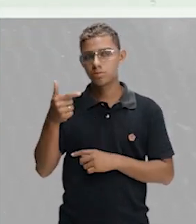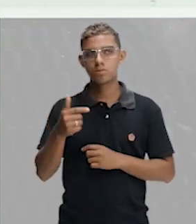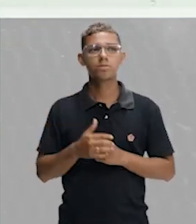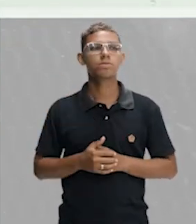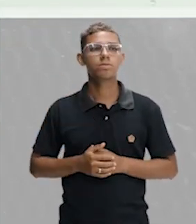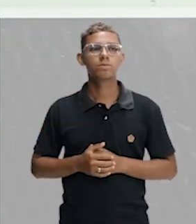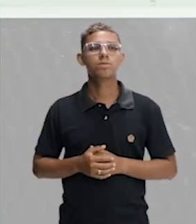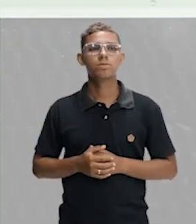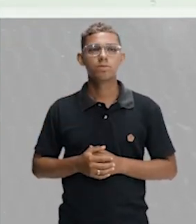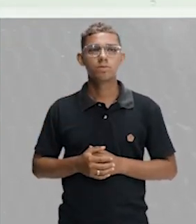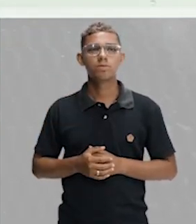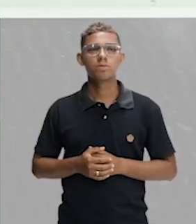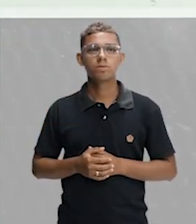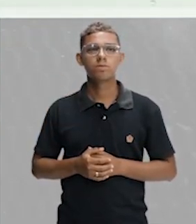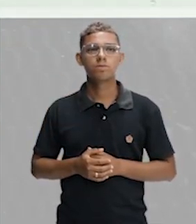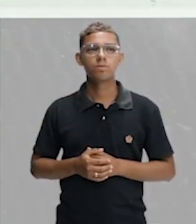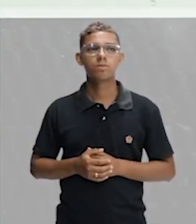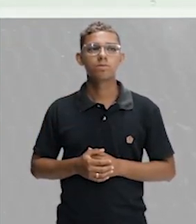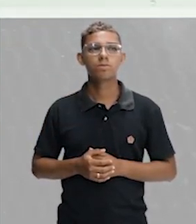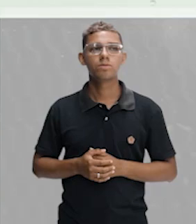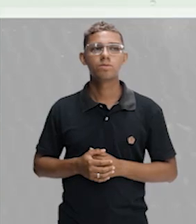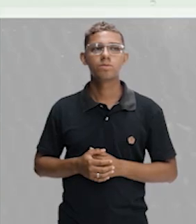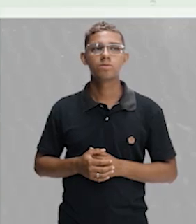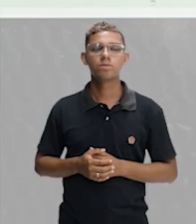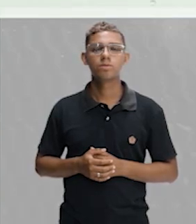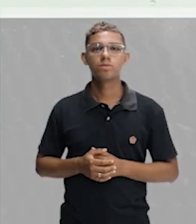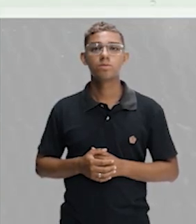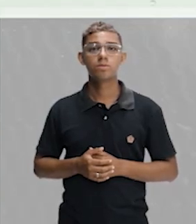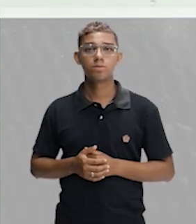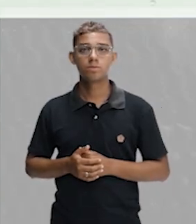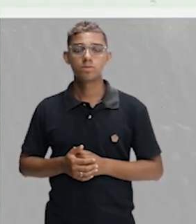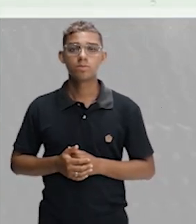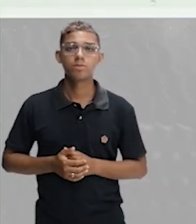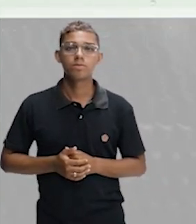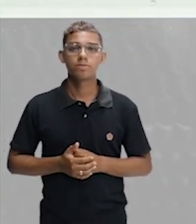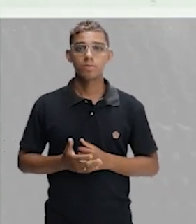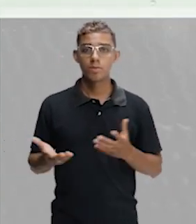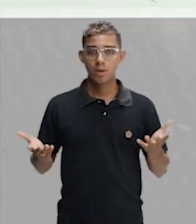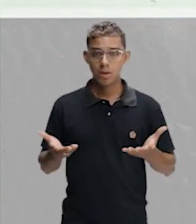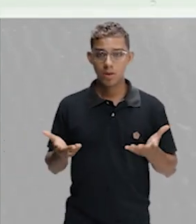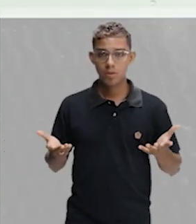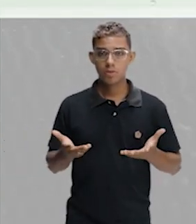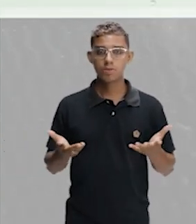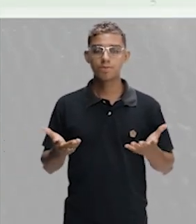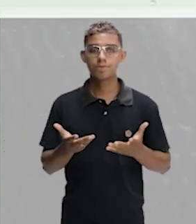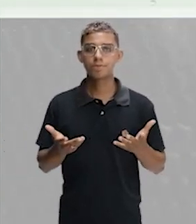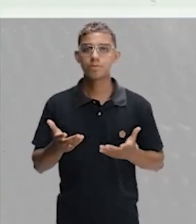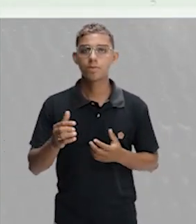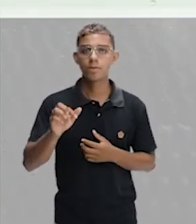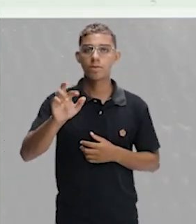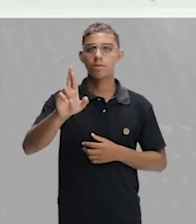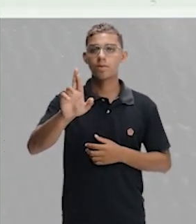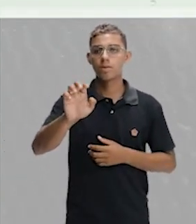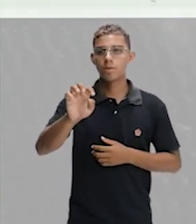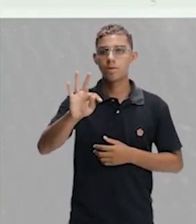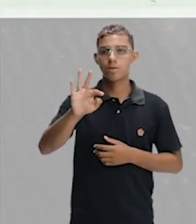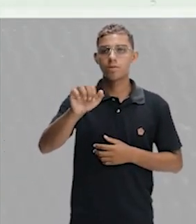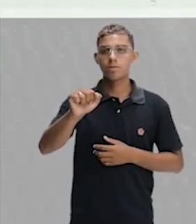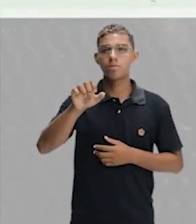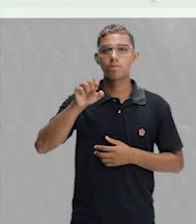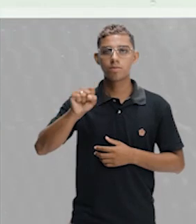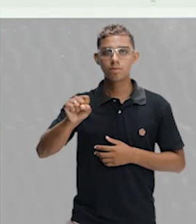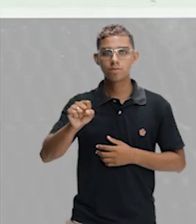da reta r tá vamos fazer aqui da reta s agora essa reta que tá de azul